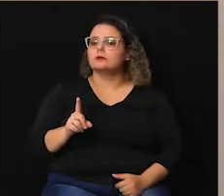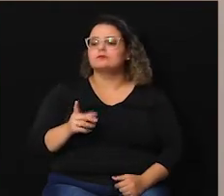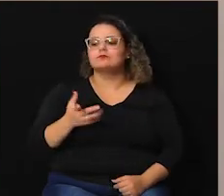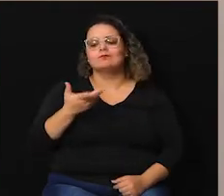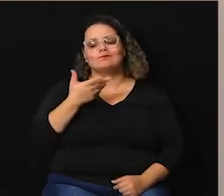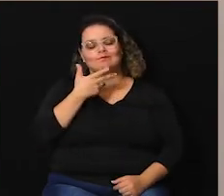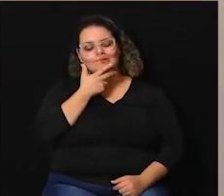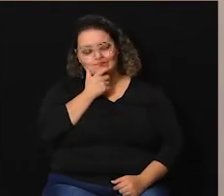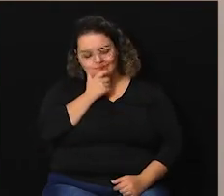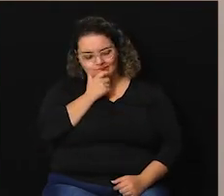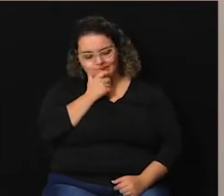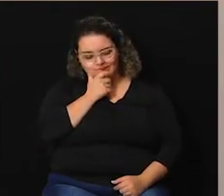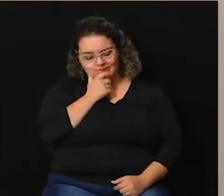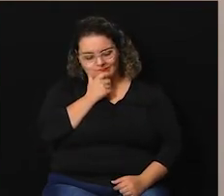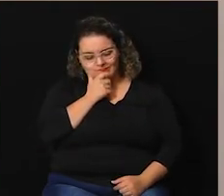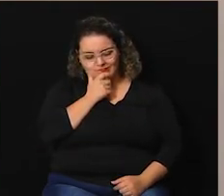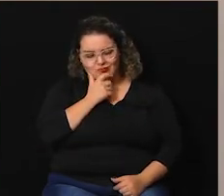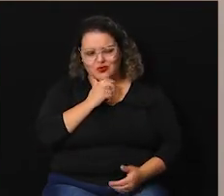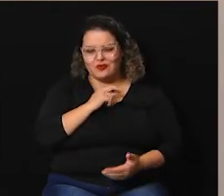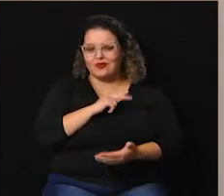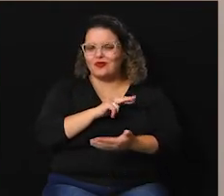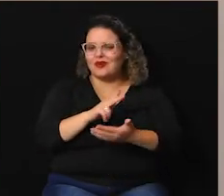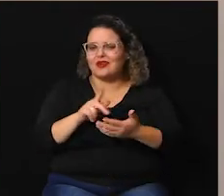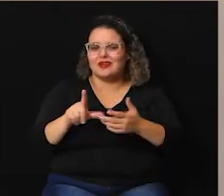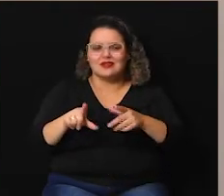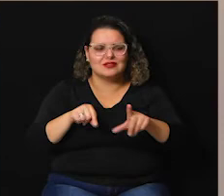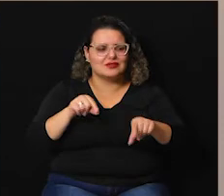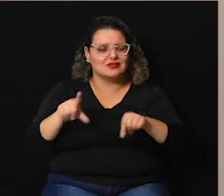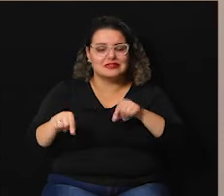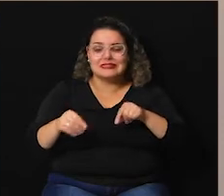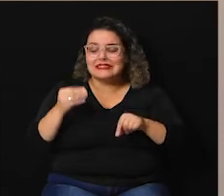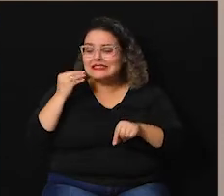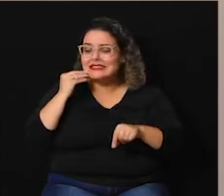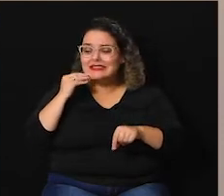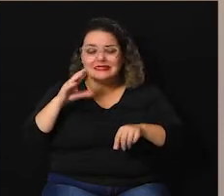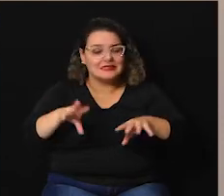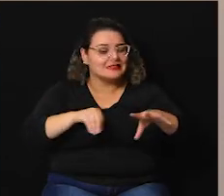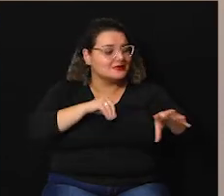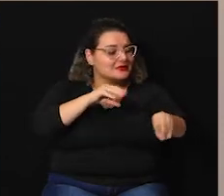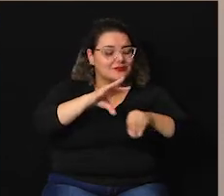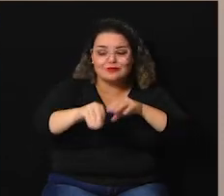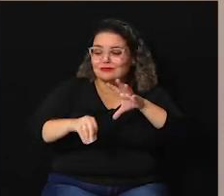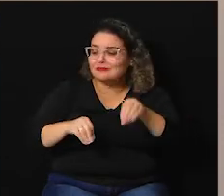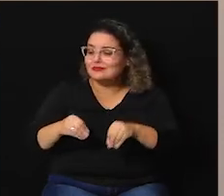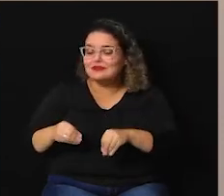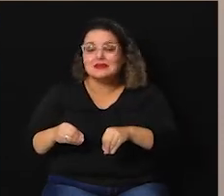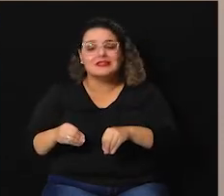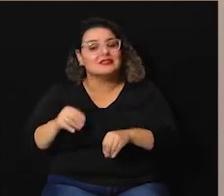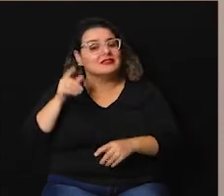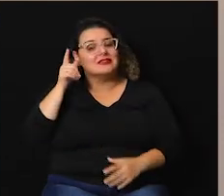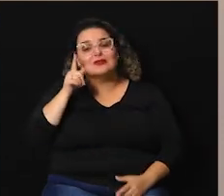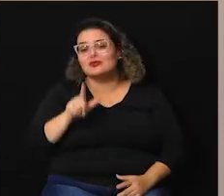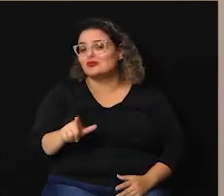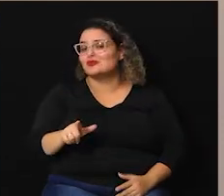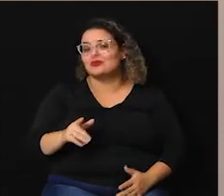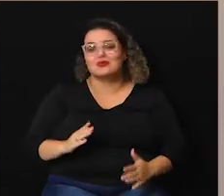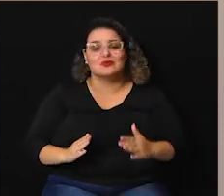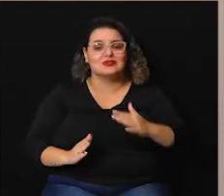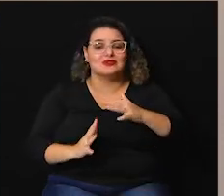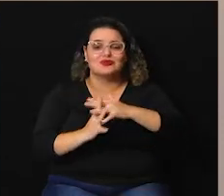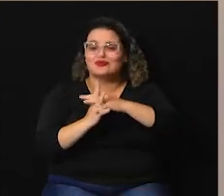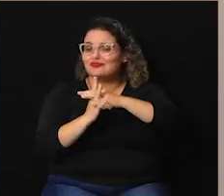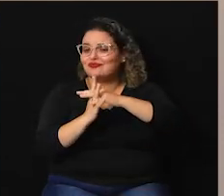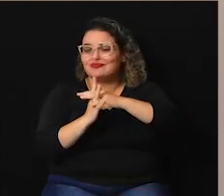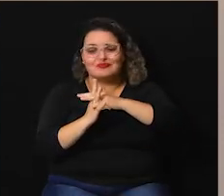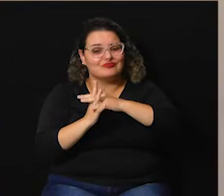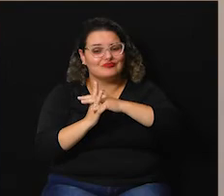Puxa, eu estou sendo direcionado por uma série de coisas, tentando buscar um panorama que é inalcançável, e isso